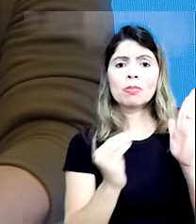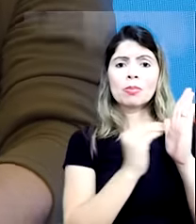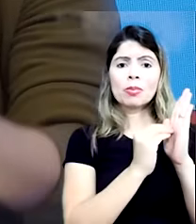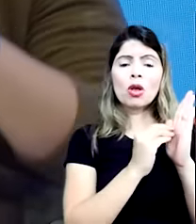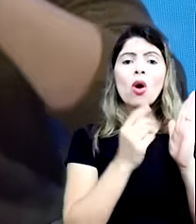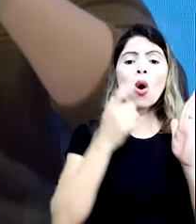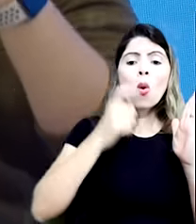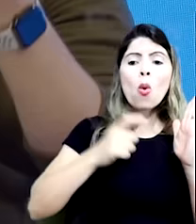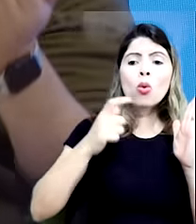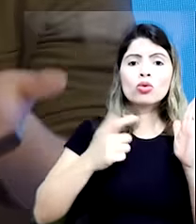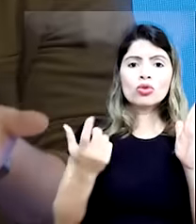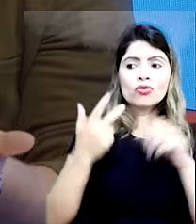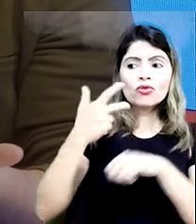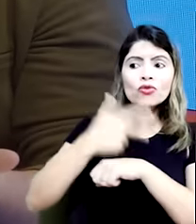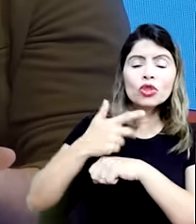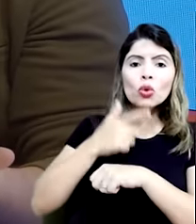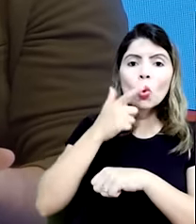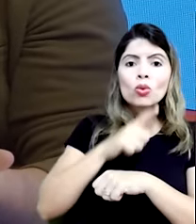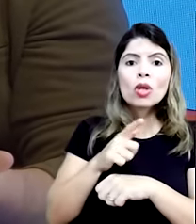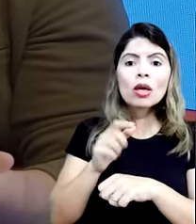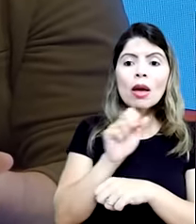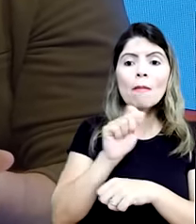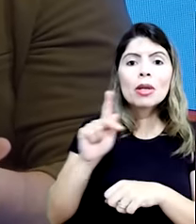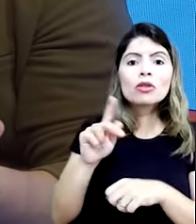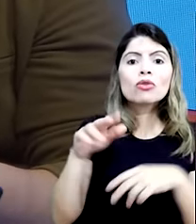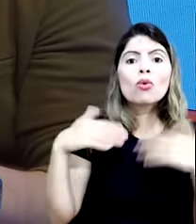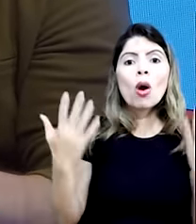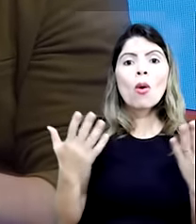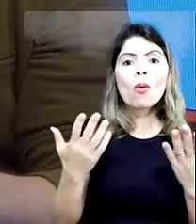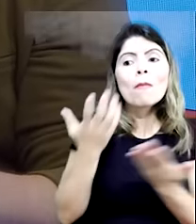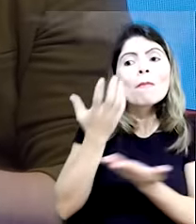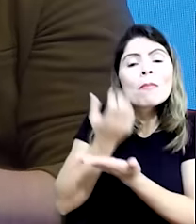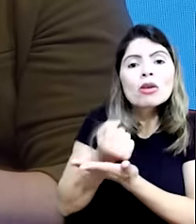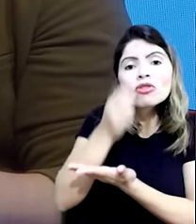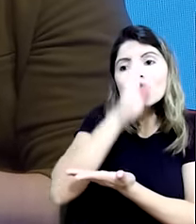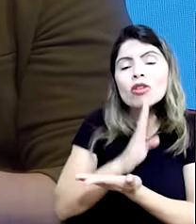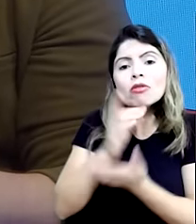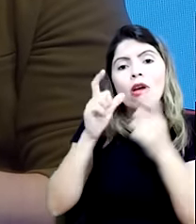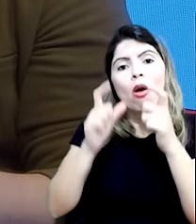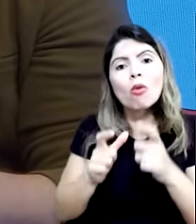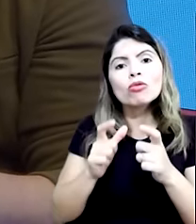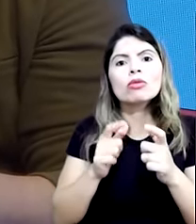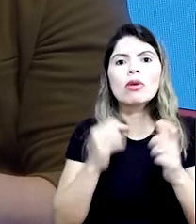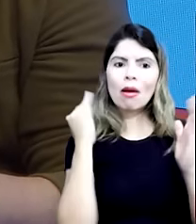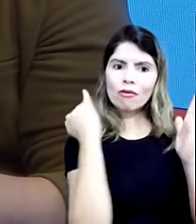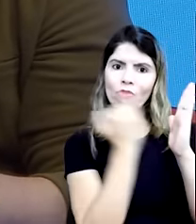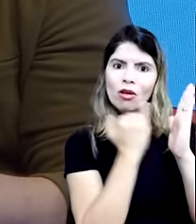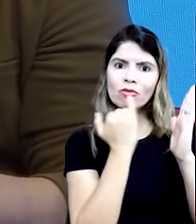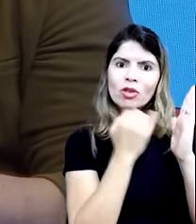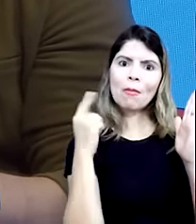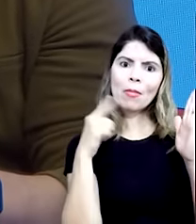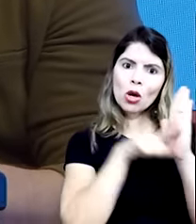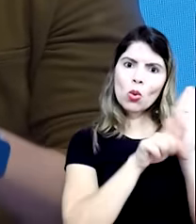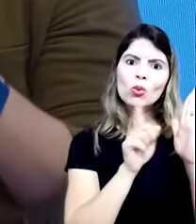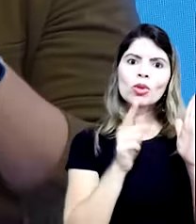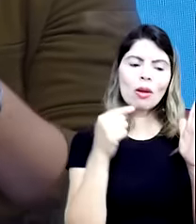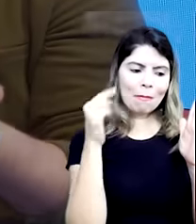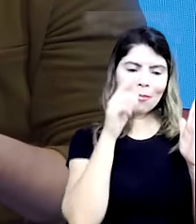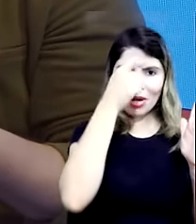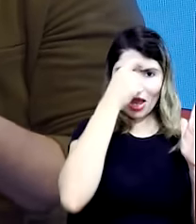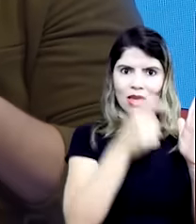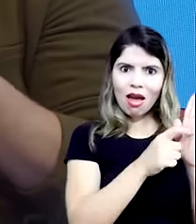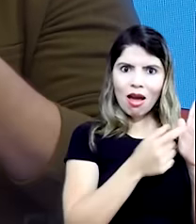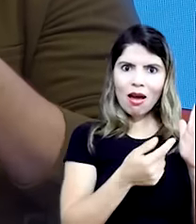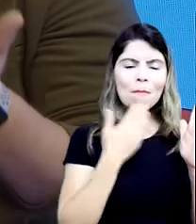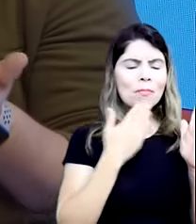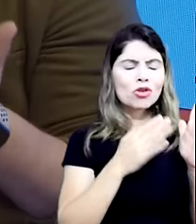esses vídeos Onde eu posso conseguir vídeos pagos ou vídeos gratuitos vídeos que podem ser utilizados sem direitos autorais né então você vai poder